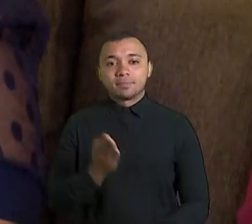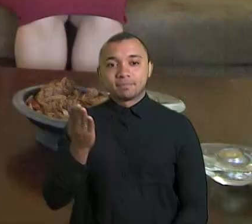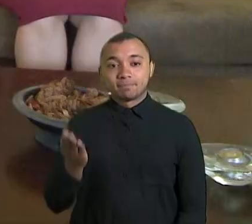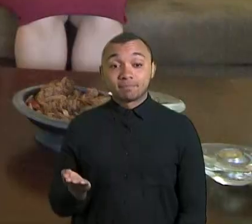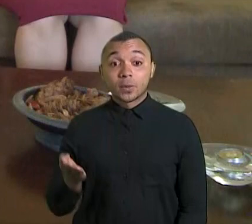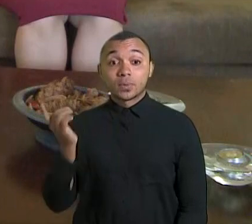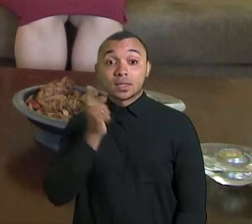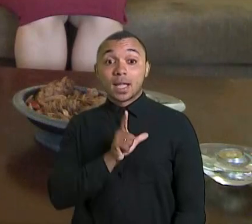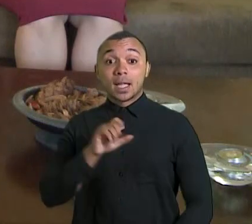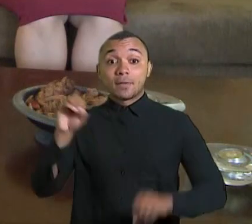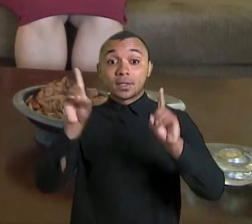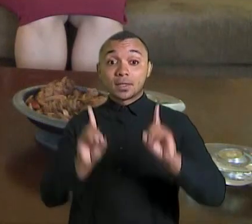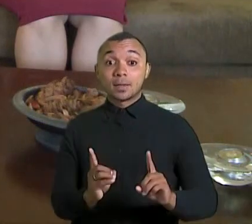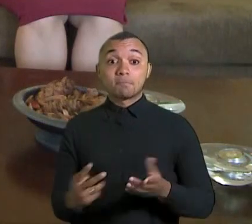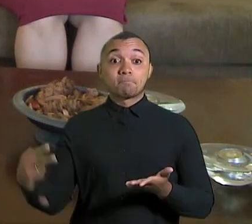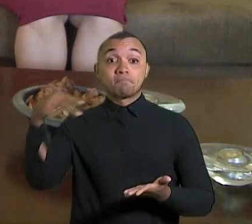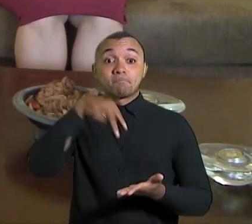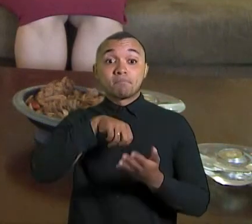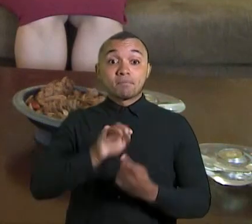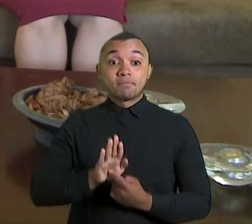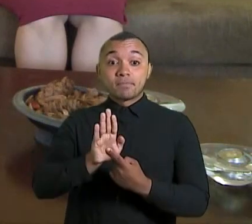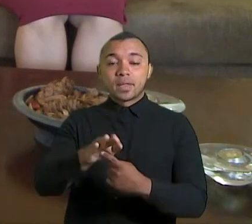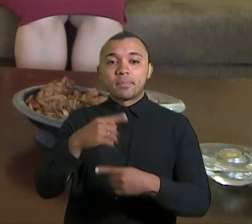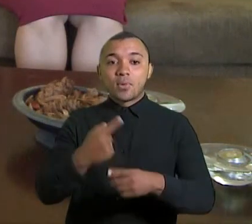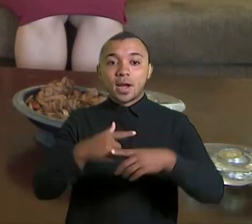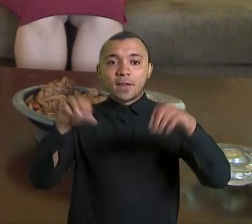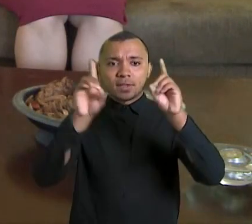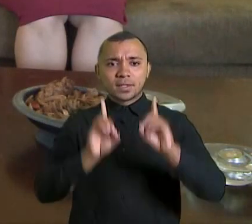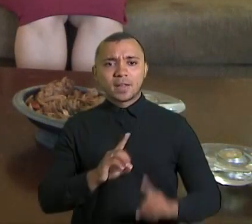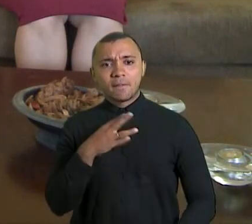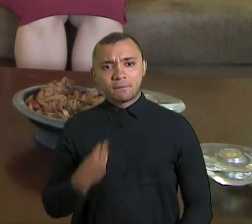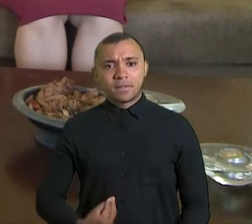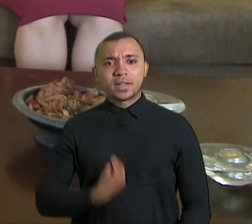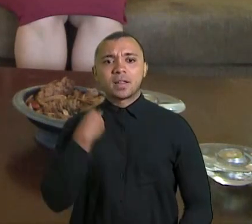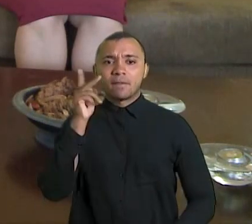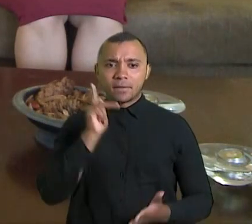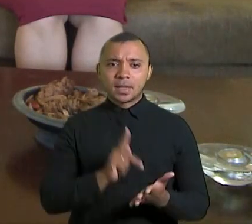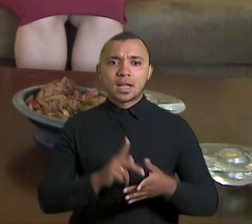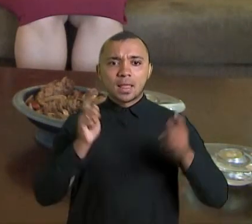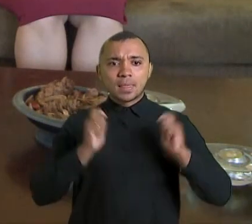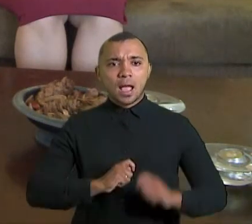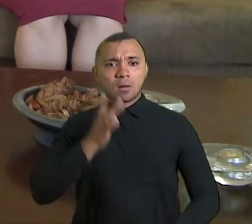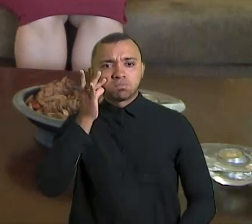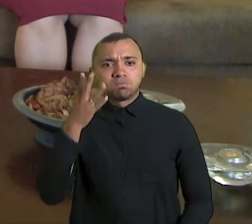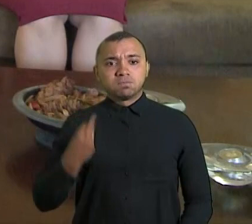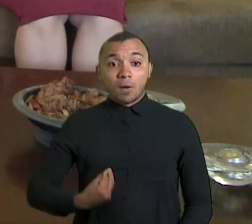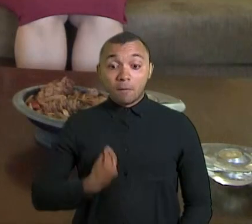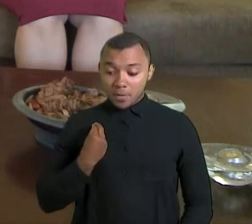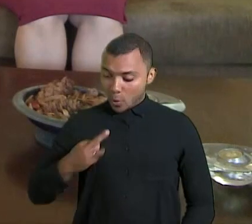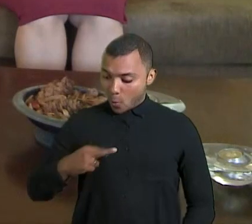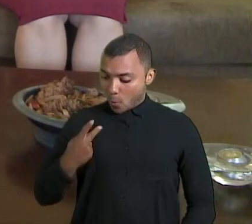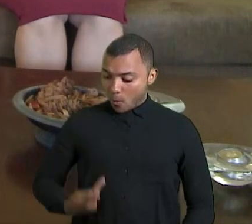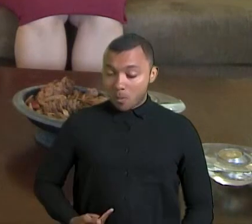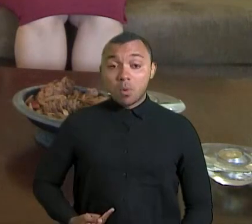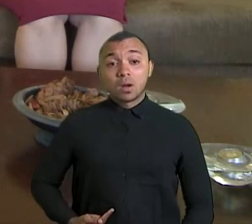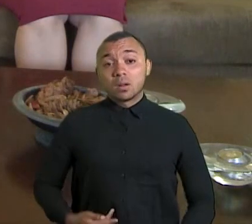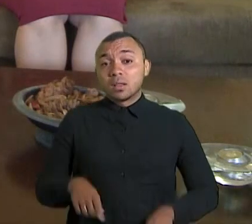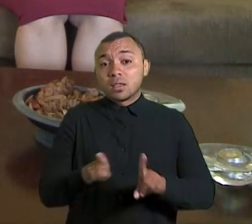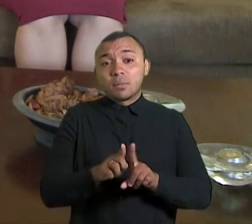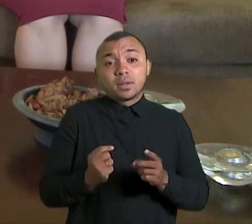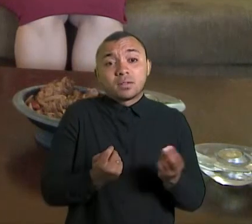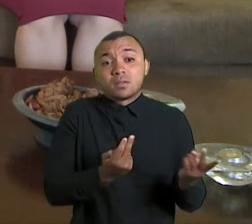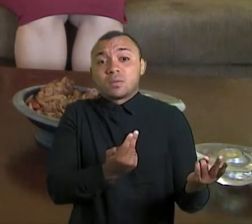ganhando espaço, porque a pessoa com deficiência ela é real, ela é palpável, ela é humana e ela tem